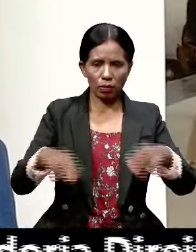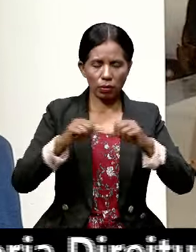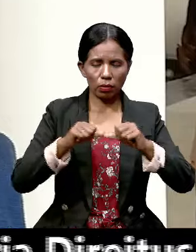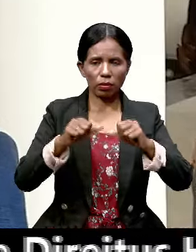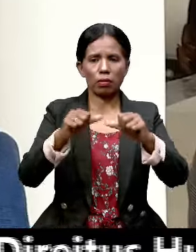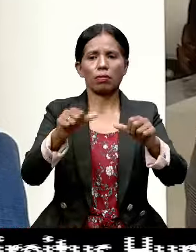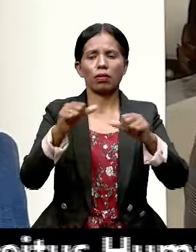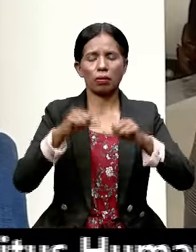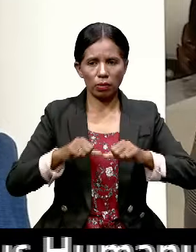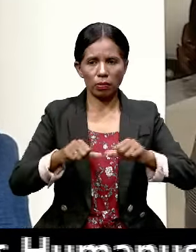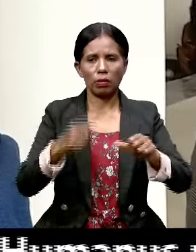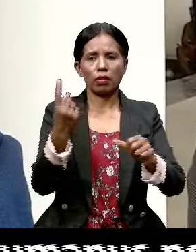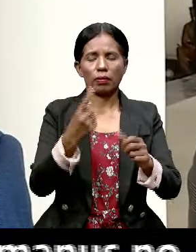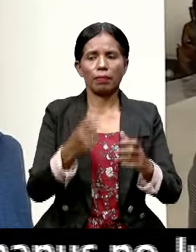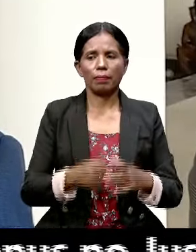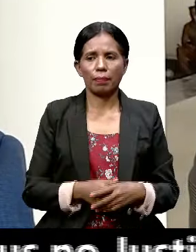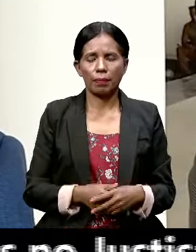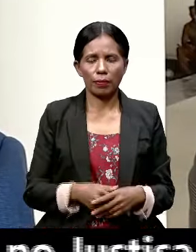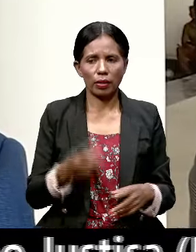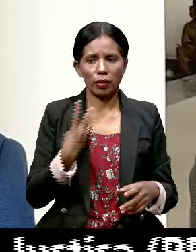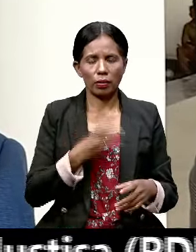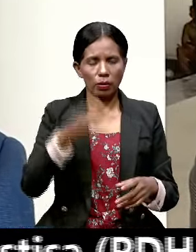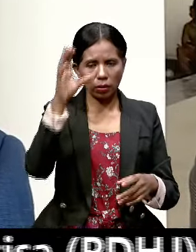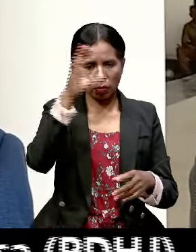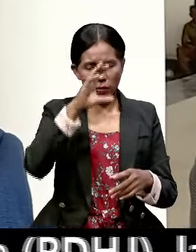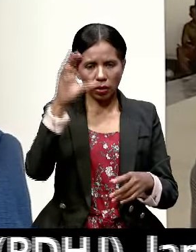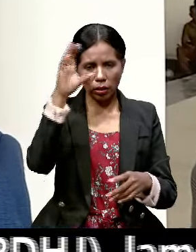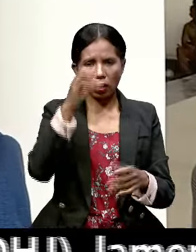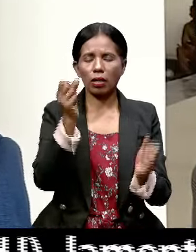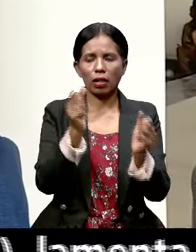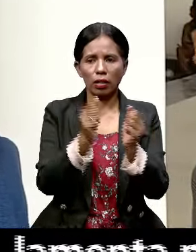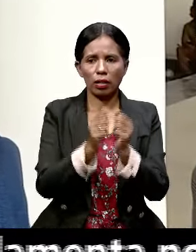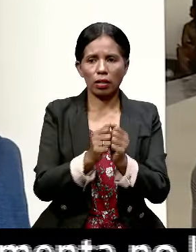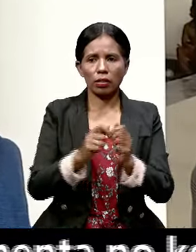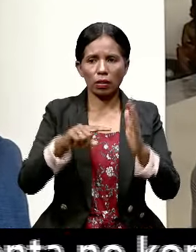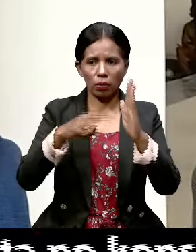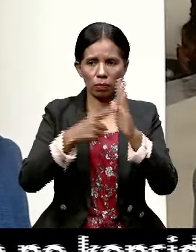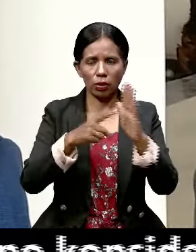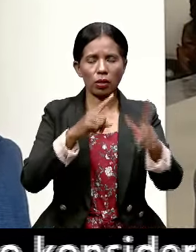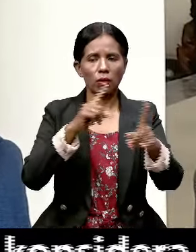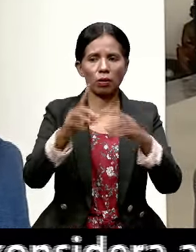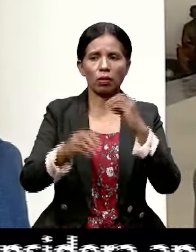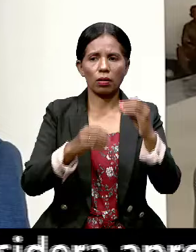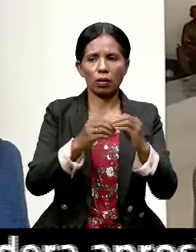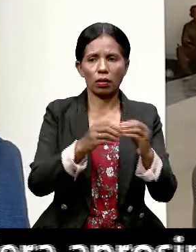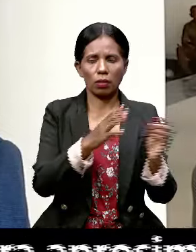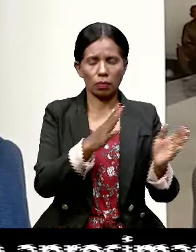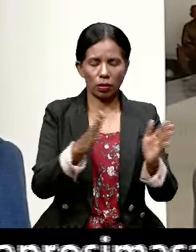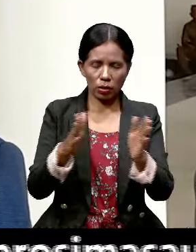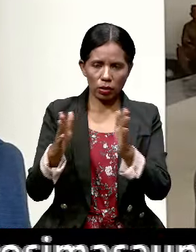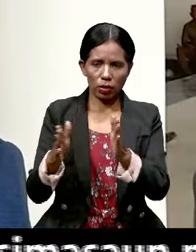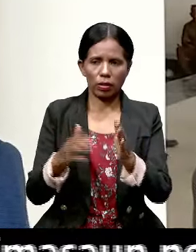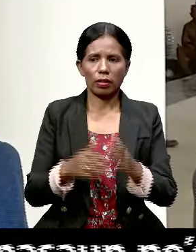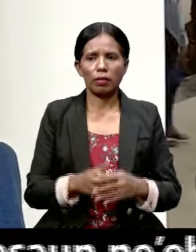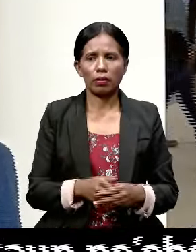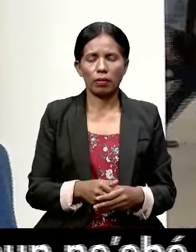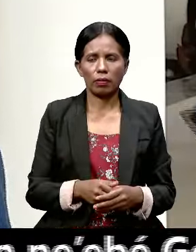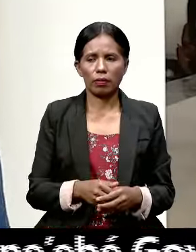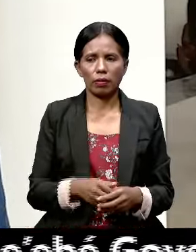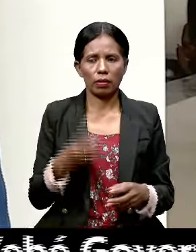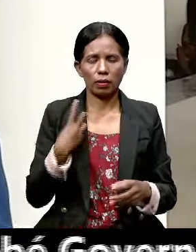Ocona, a mim mostro que a tu arru, pode ter um projeto CCS, Carbon Capture